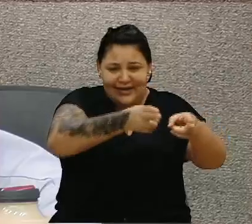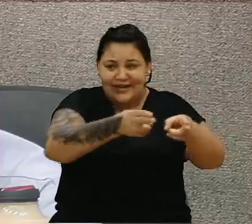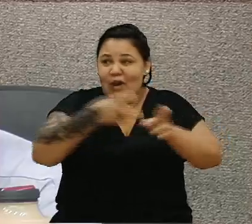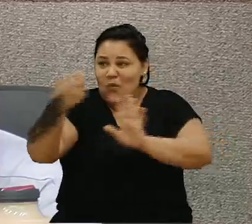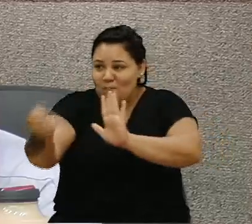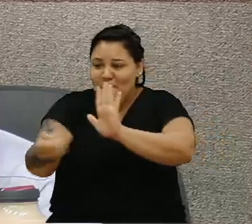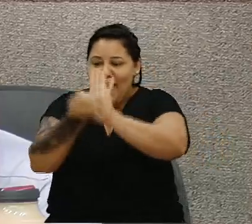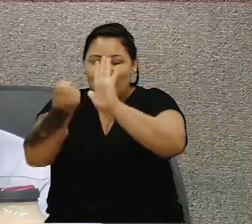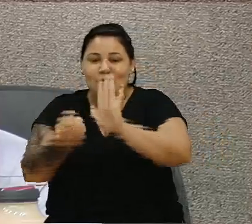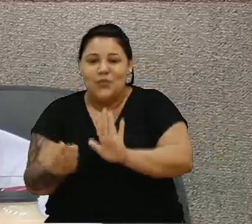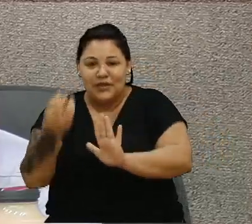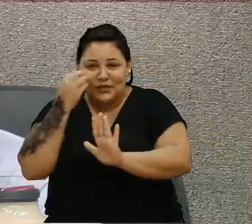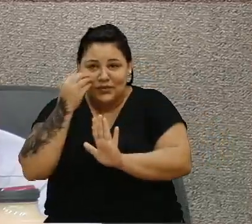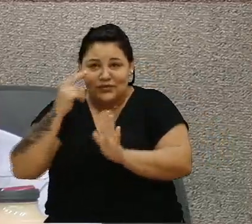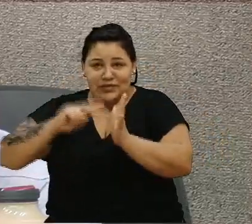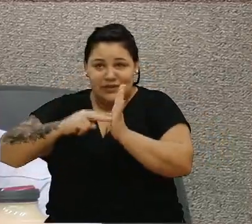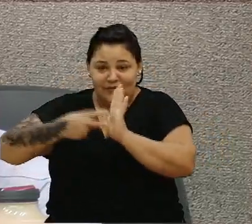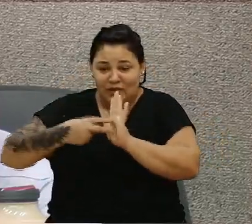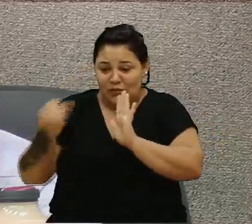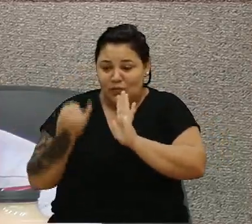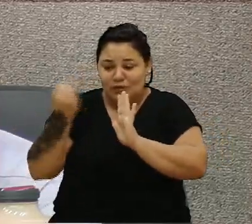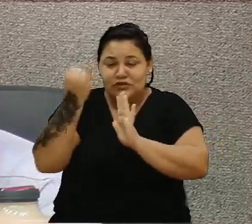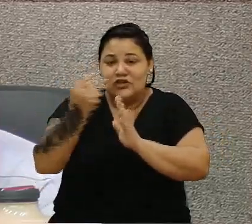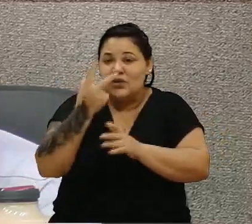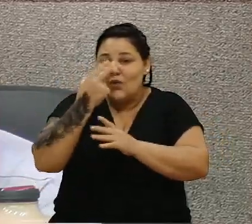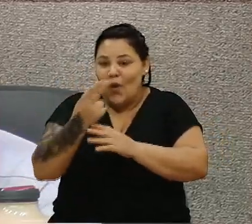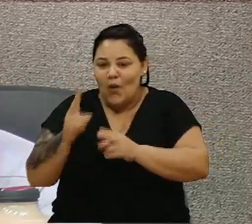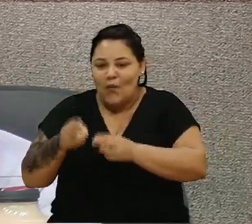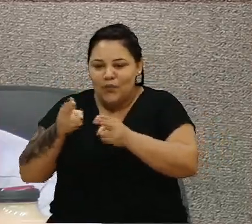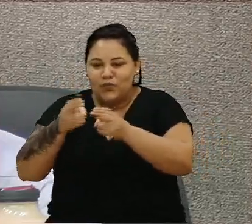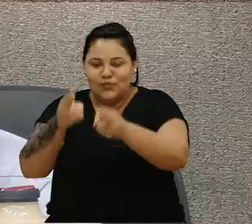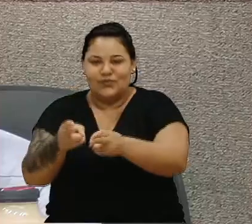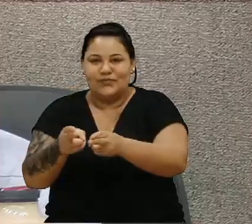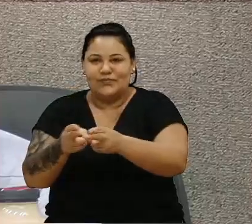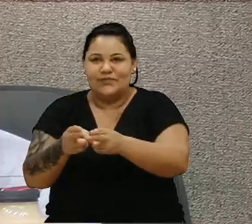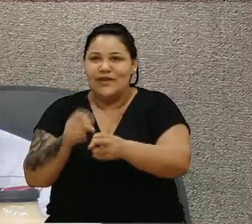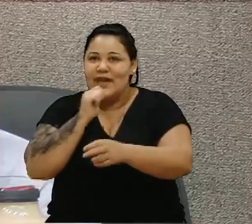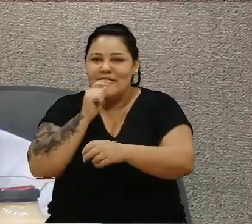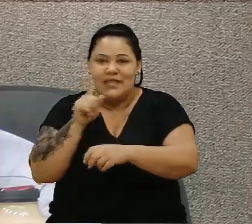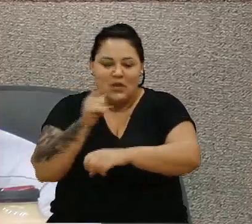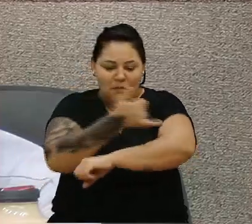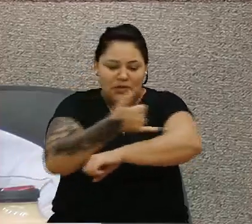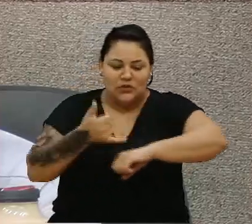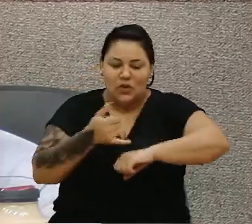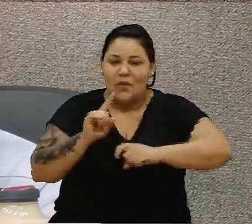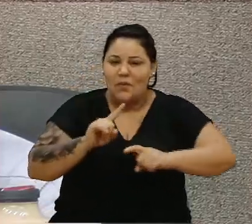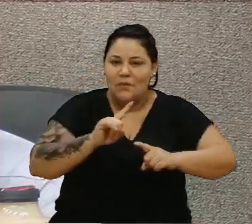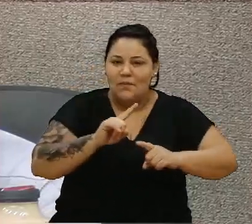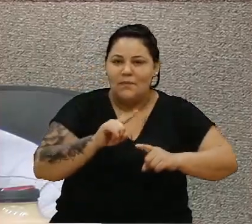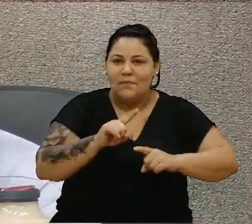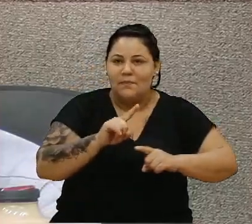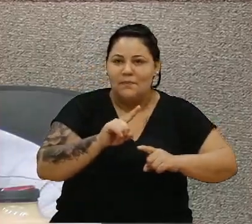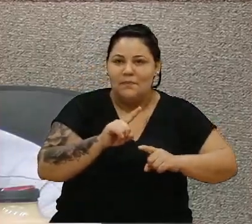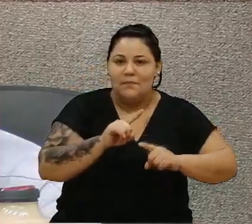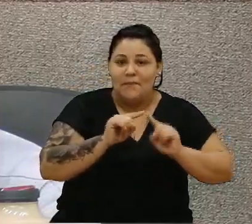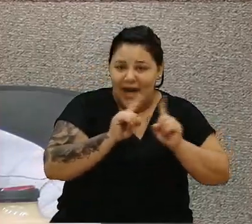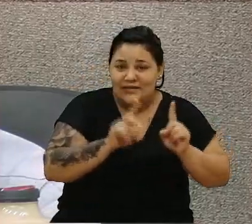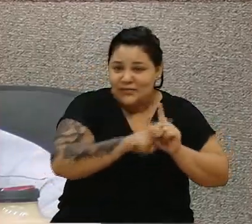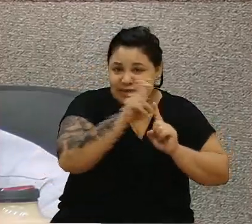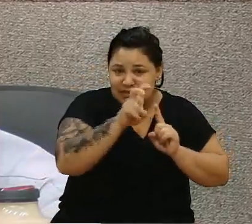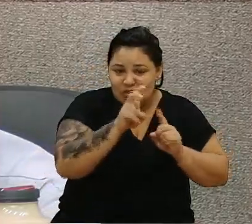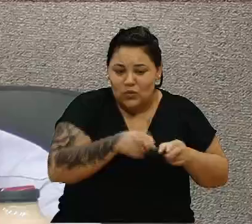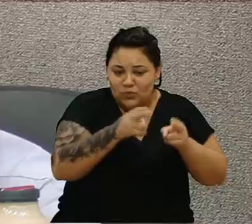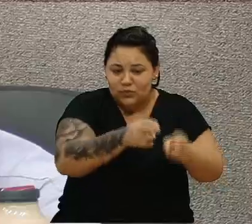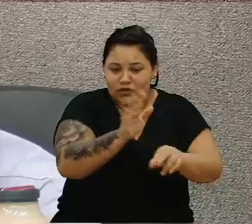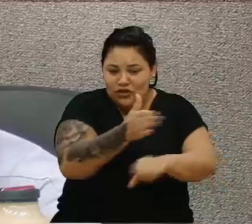tão significativo como uma locomotiva que pode não ter passado por aqui, mas é uma das 5 naquele momento. Então,